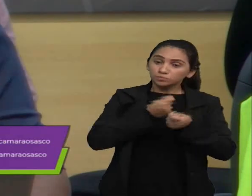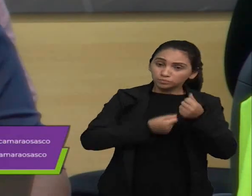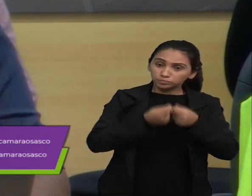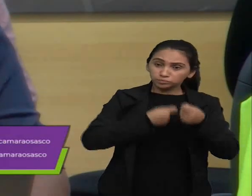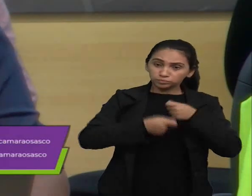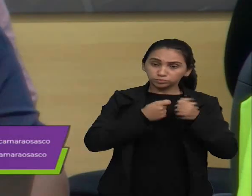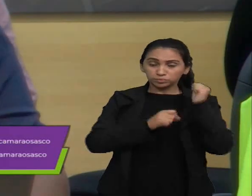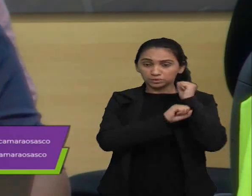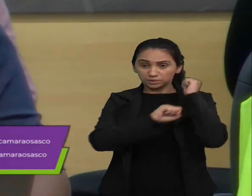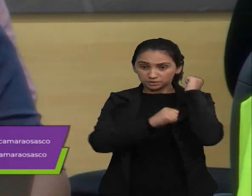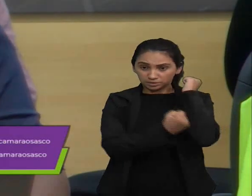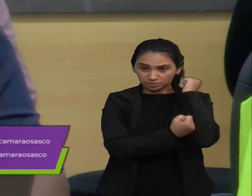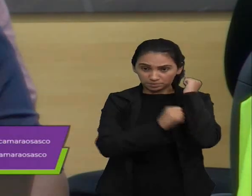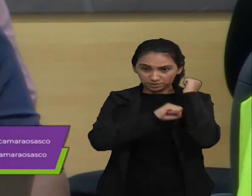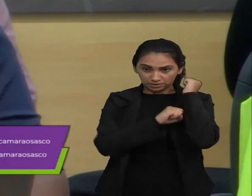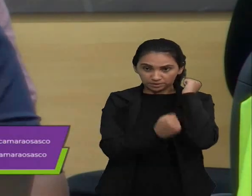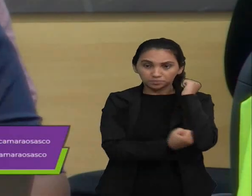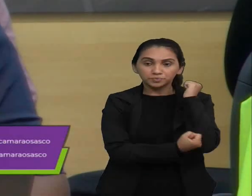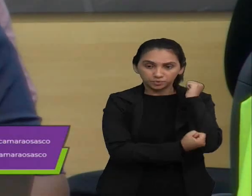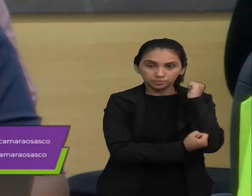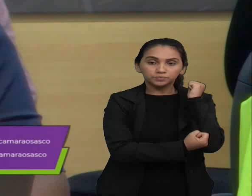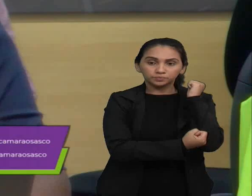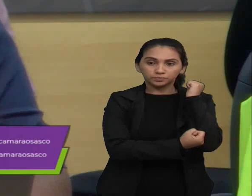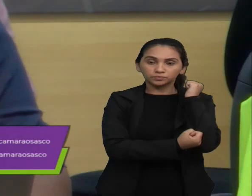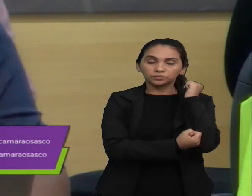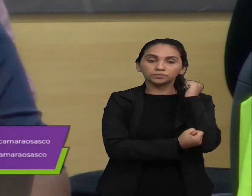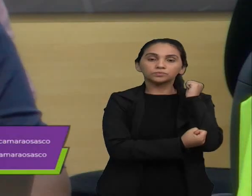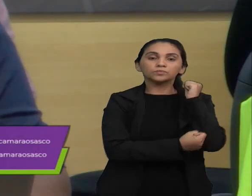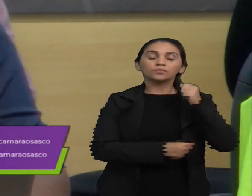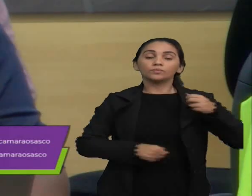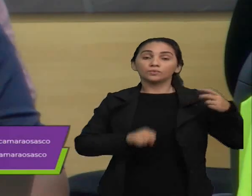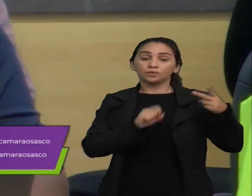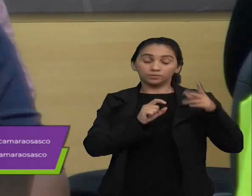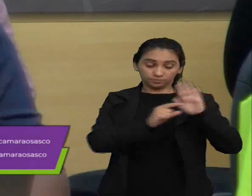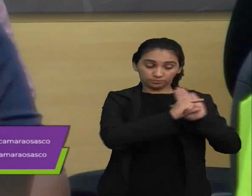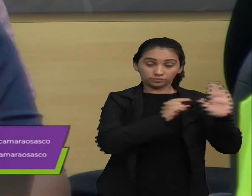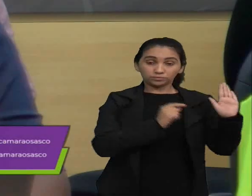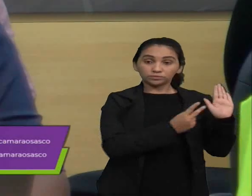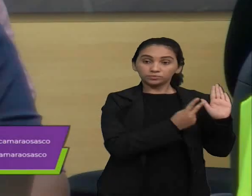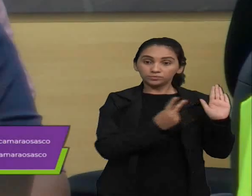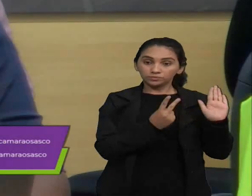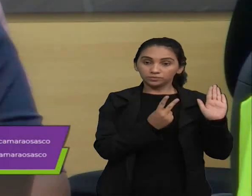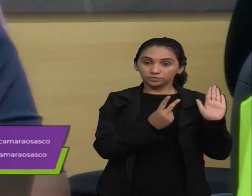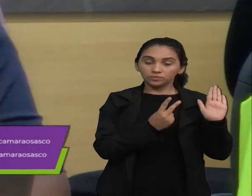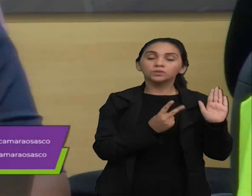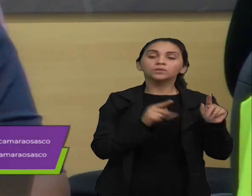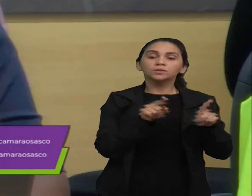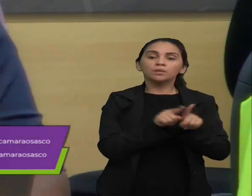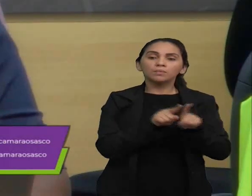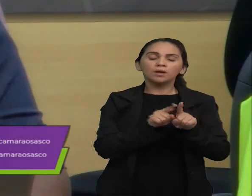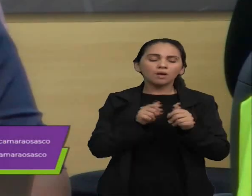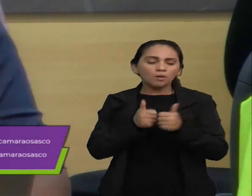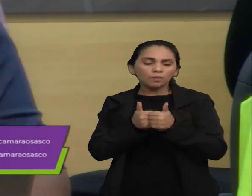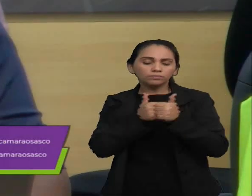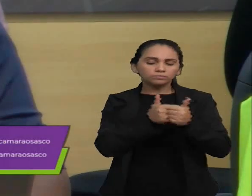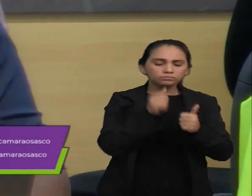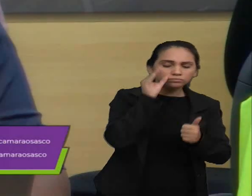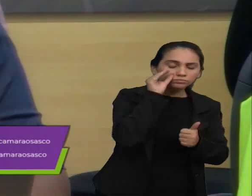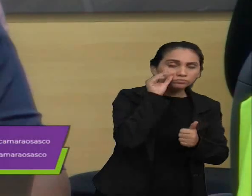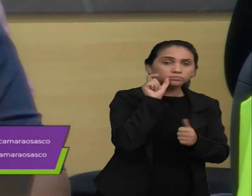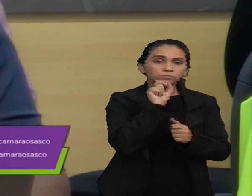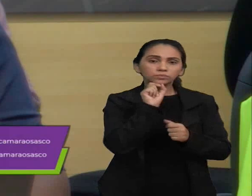Serenamento Básico do Estado de São Paulo, Sabesp. Segundo, parágrafo segundo. Acompanhar as políticas públicas e propor